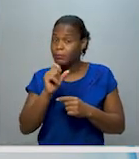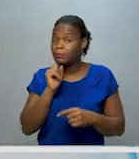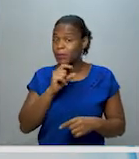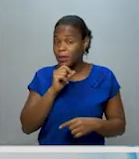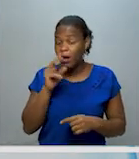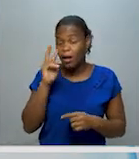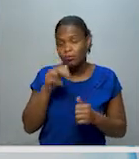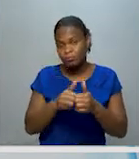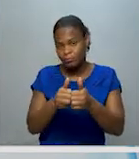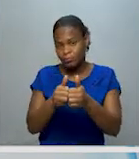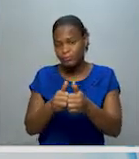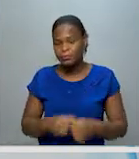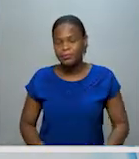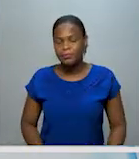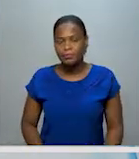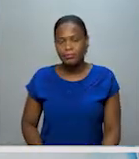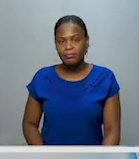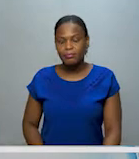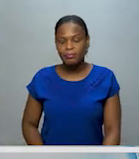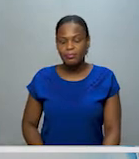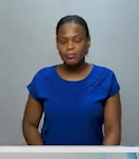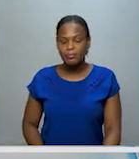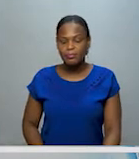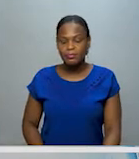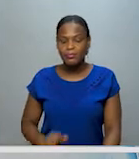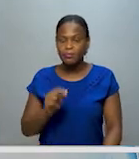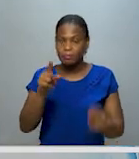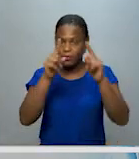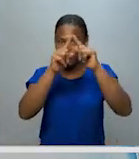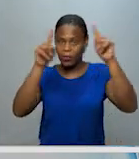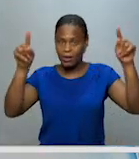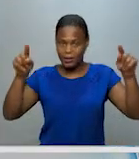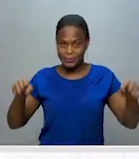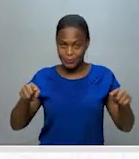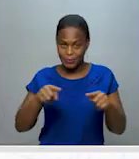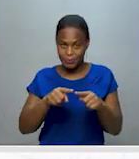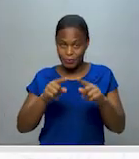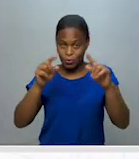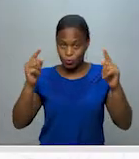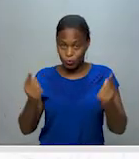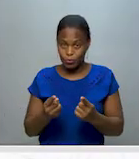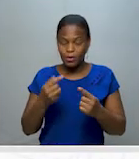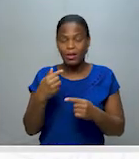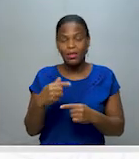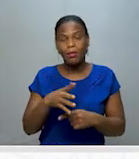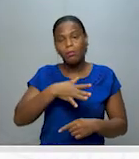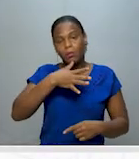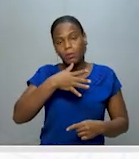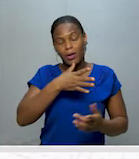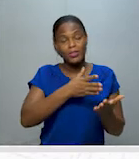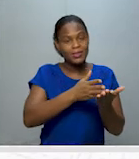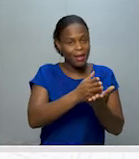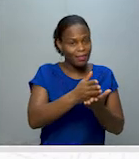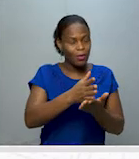também a oportunidade de acompanhar. Então, temos aqui este quadro síntese de discurso direto